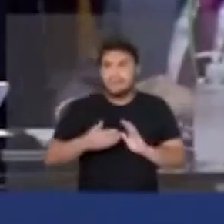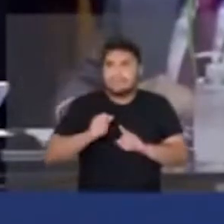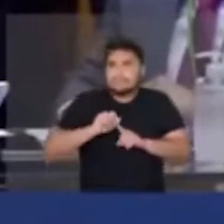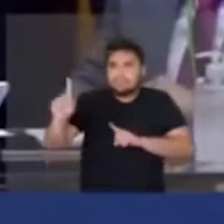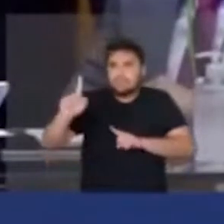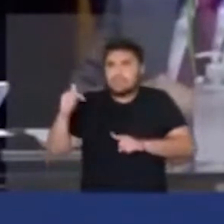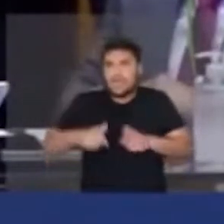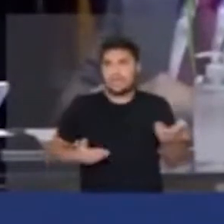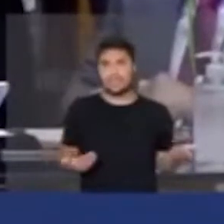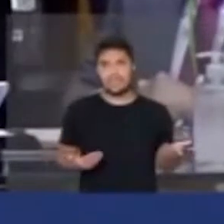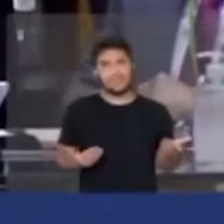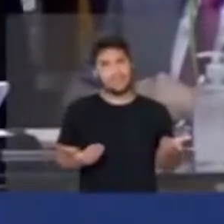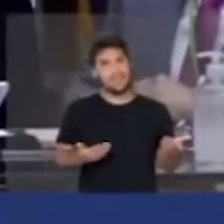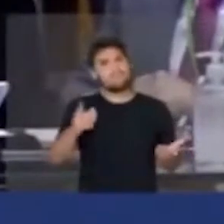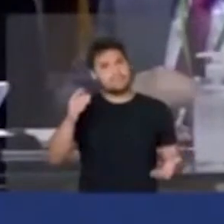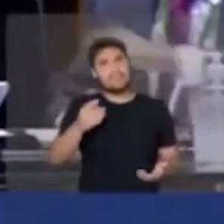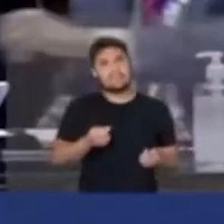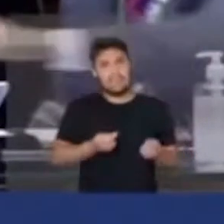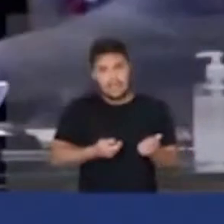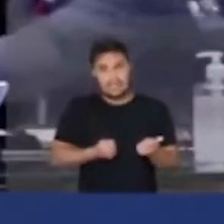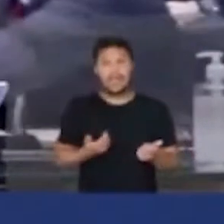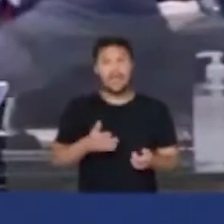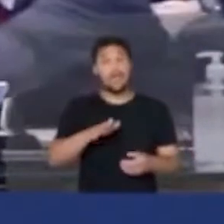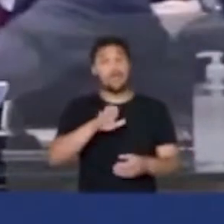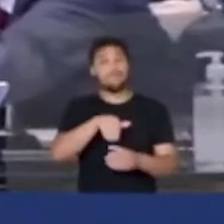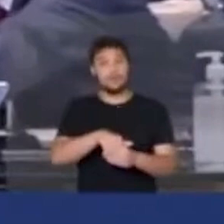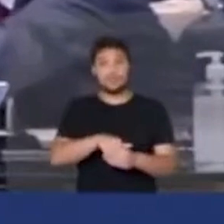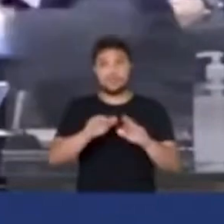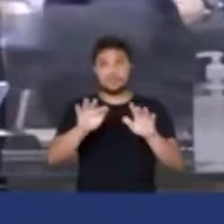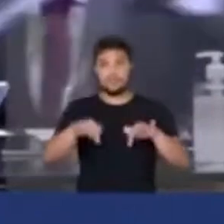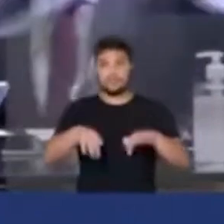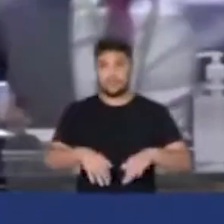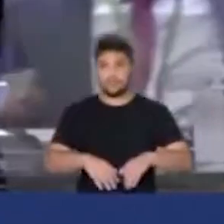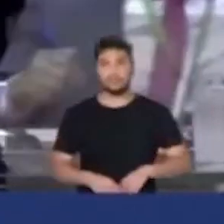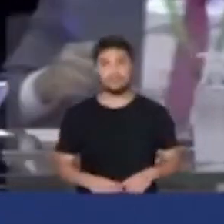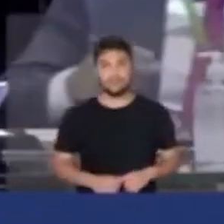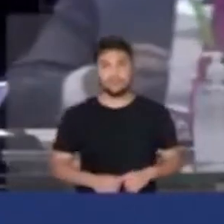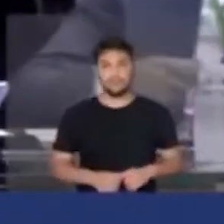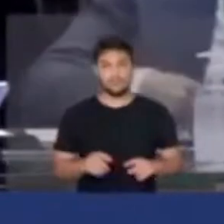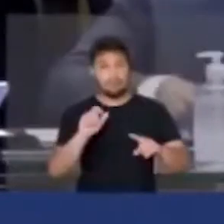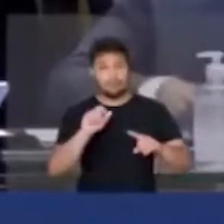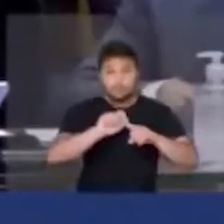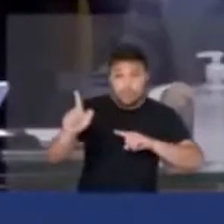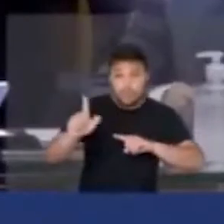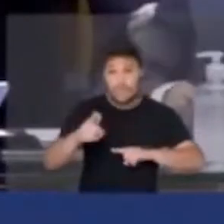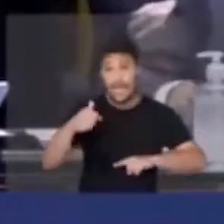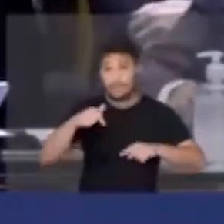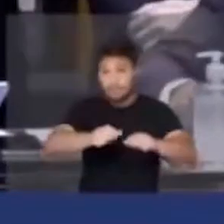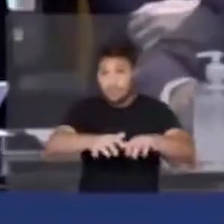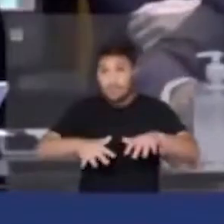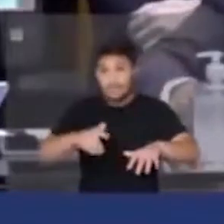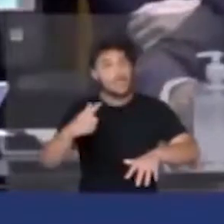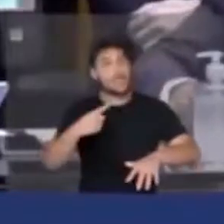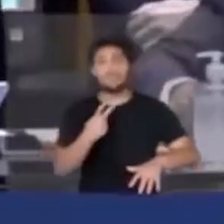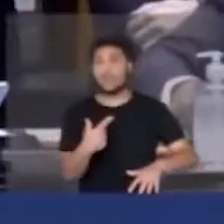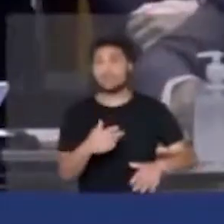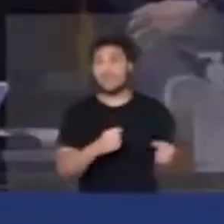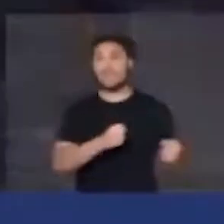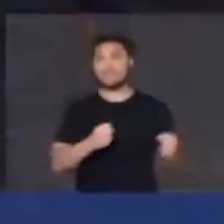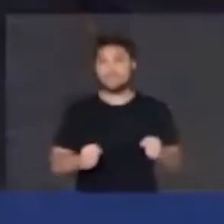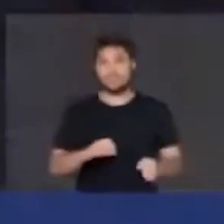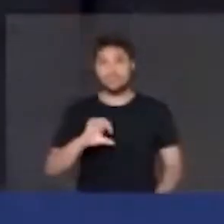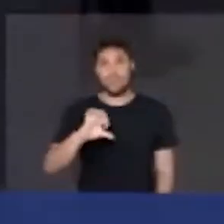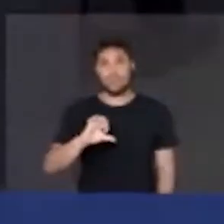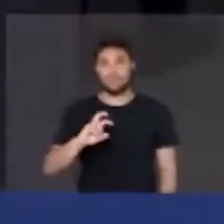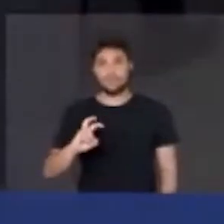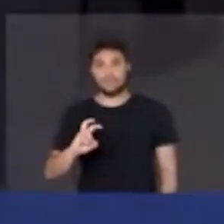Está muito enganado. Está encerrada o a votação. O senhor não vai me tirar do plenário, senhor presidente. Porque não tem esse poder para fazê-lo. 95